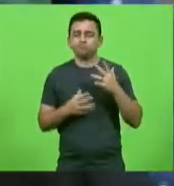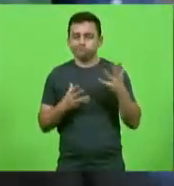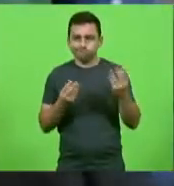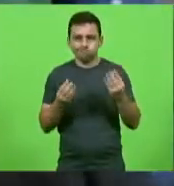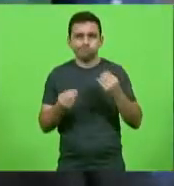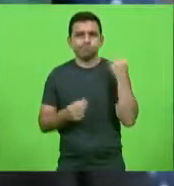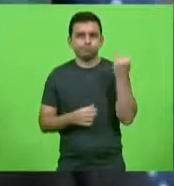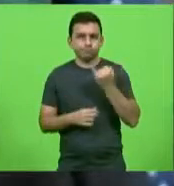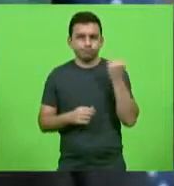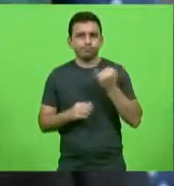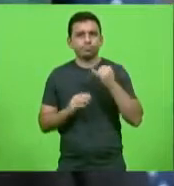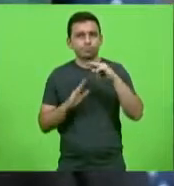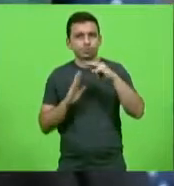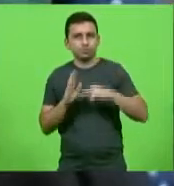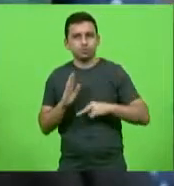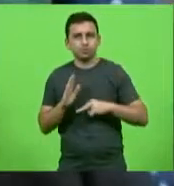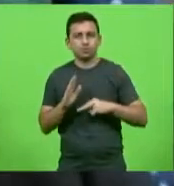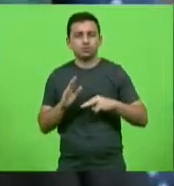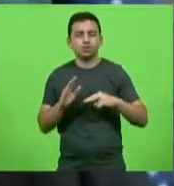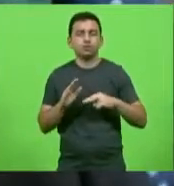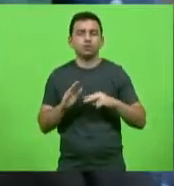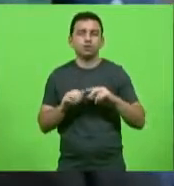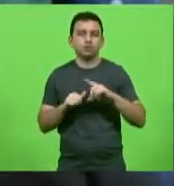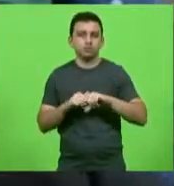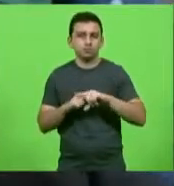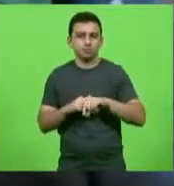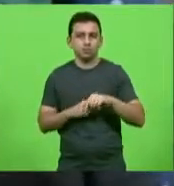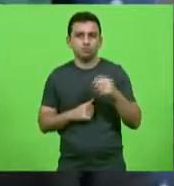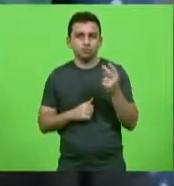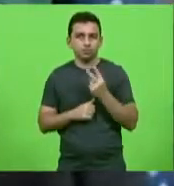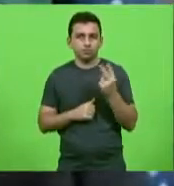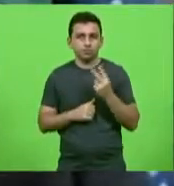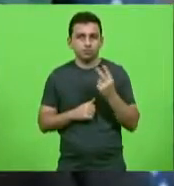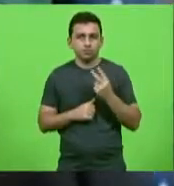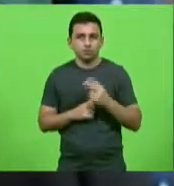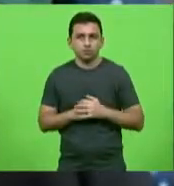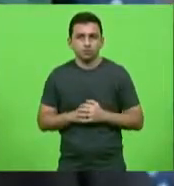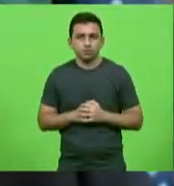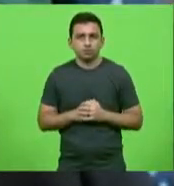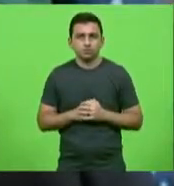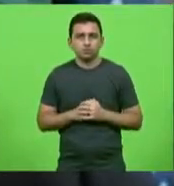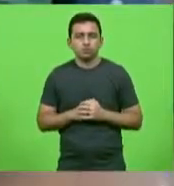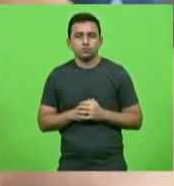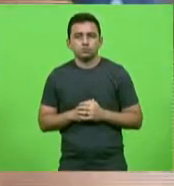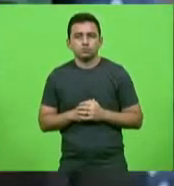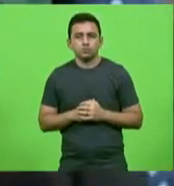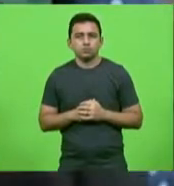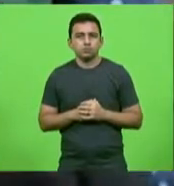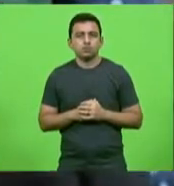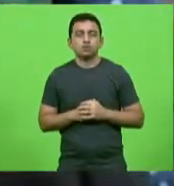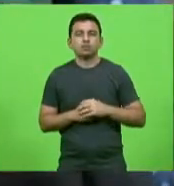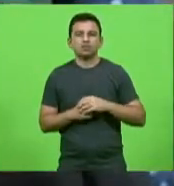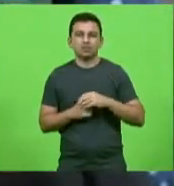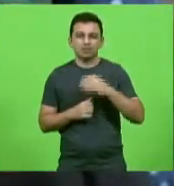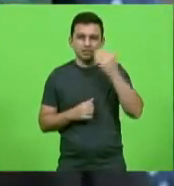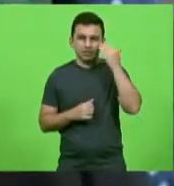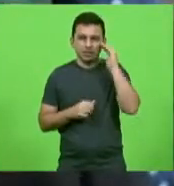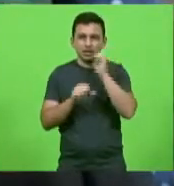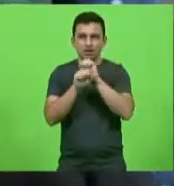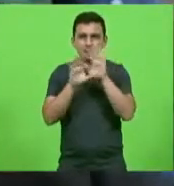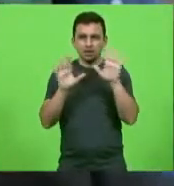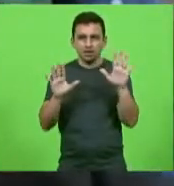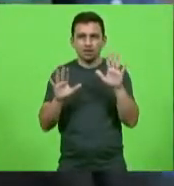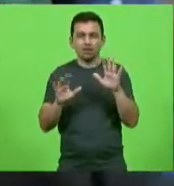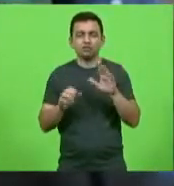importante a leitura deste artigo, abro aspas, artigo 22 desse decreto, na interpretação de normas